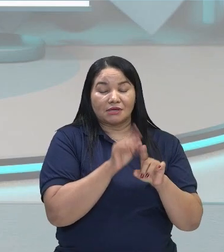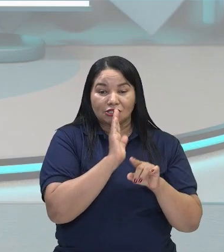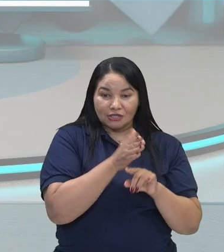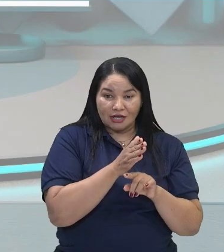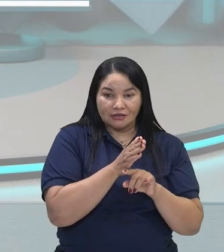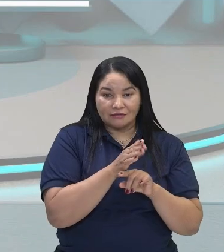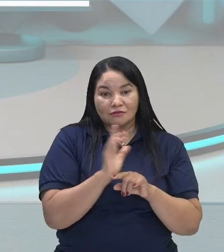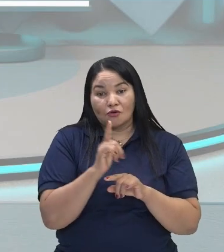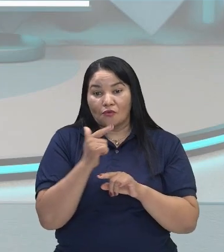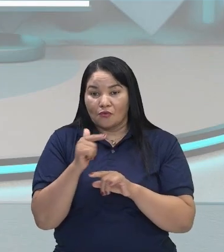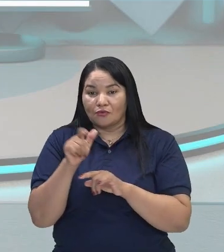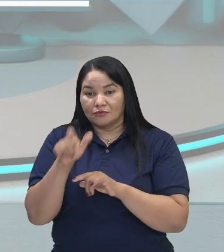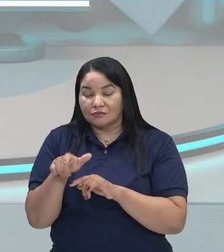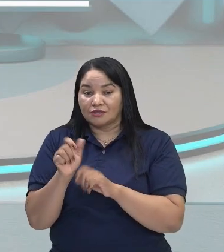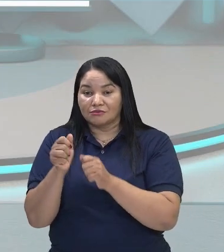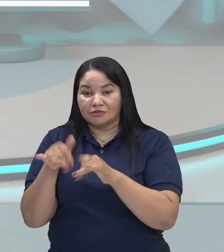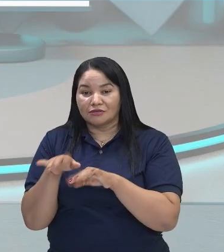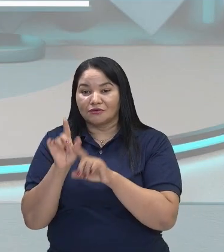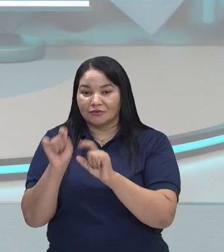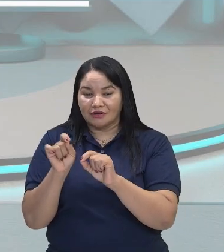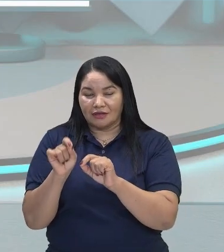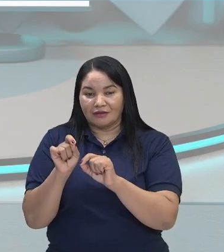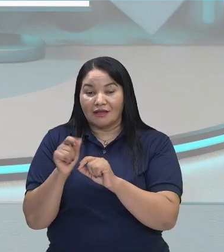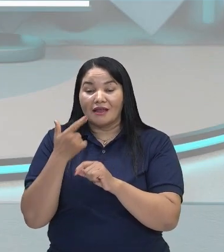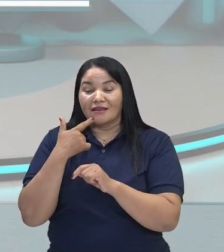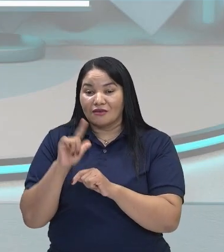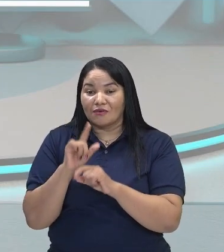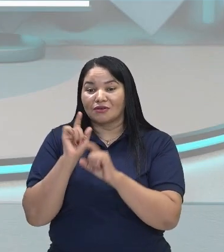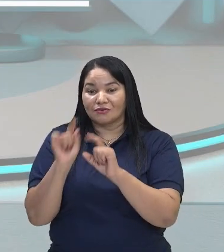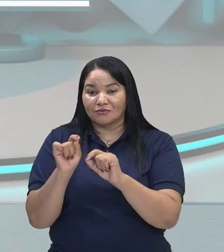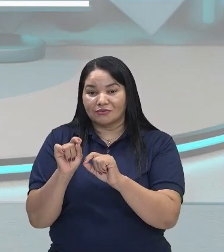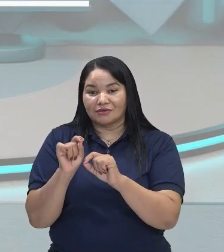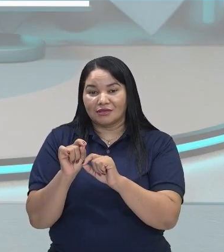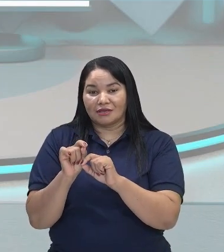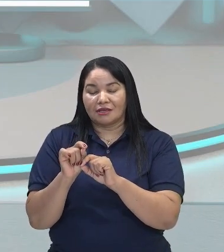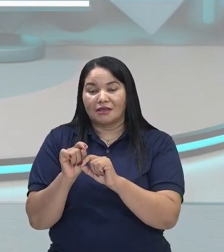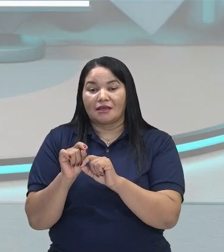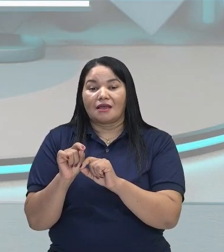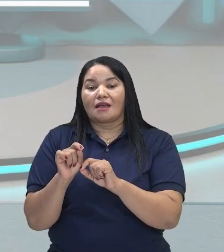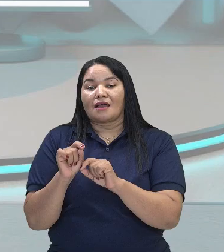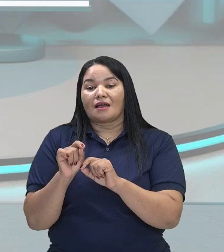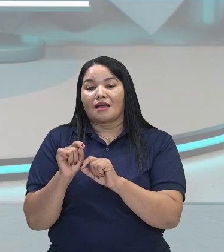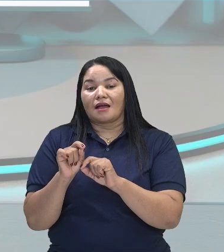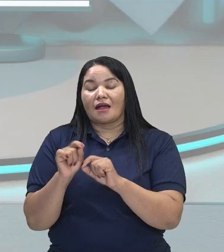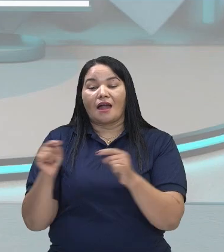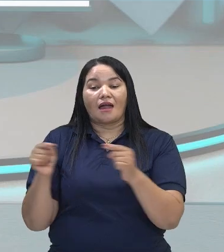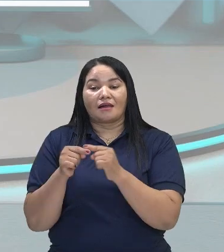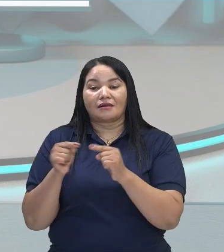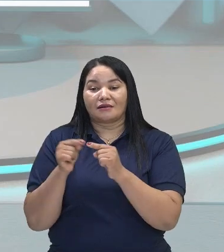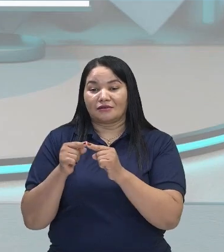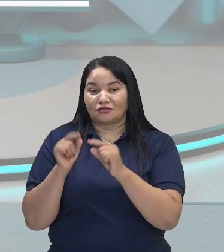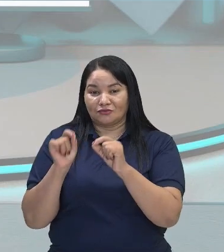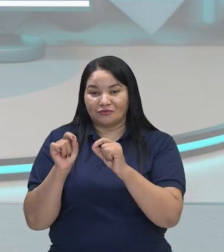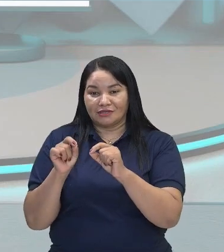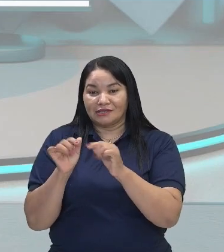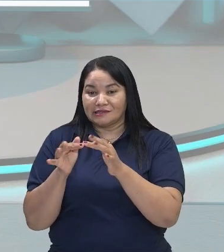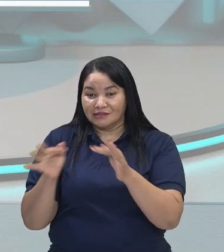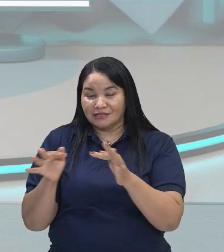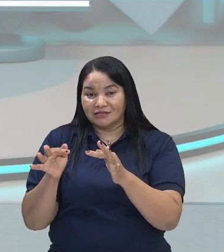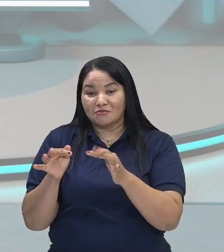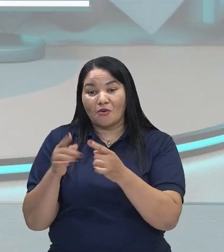direta. Já a linguagem de Marília de Dirceu, de Gonzaga, ela é